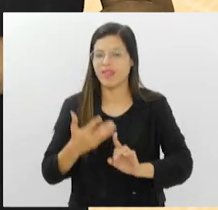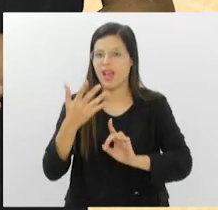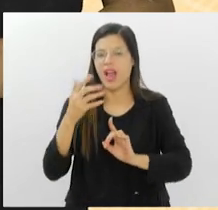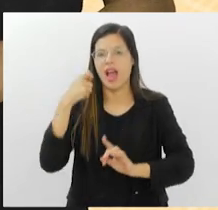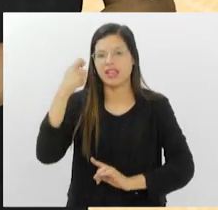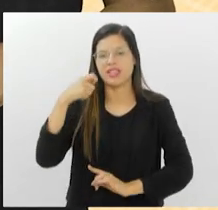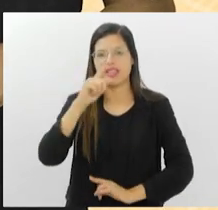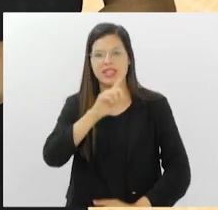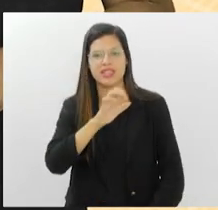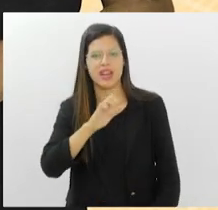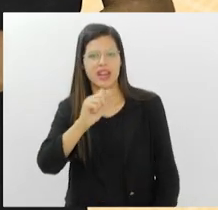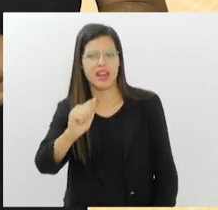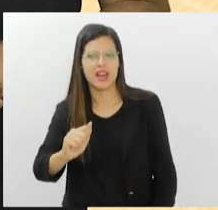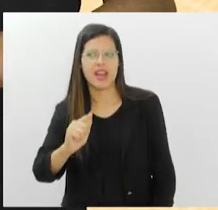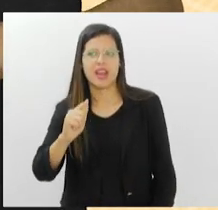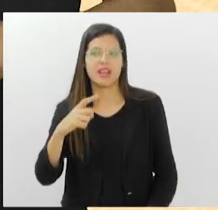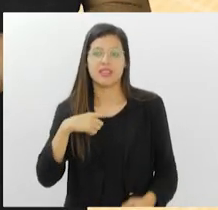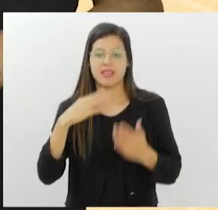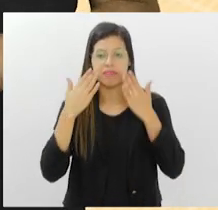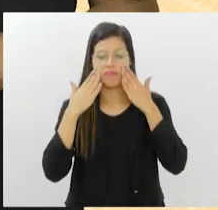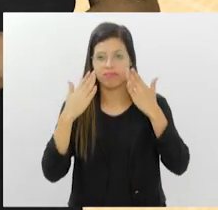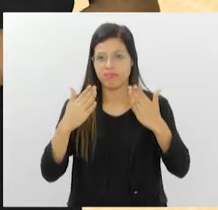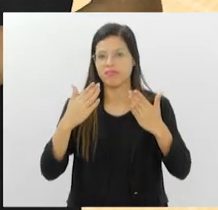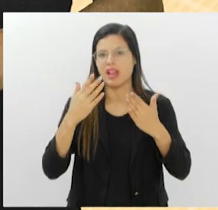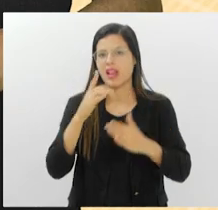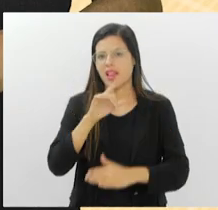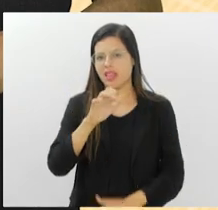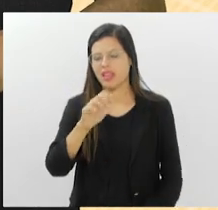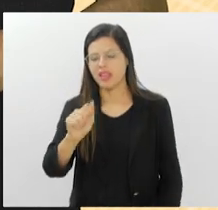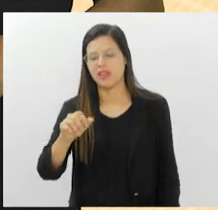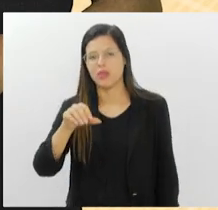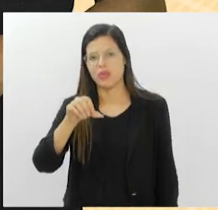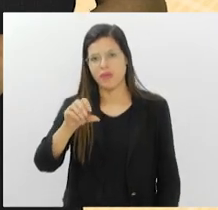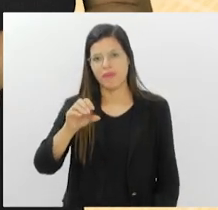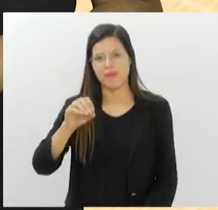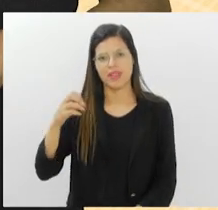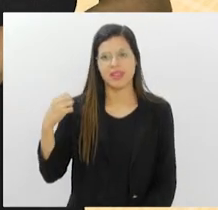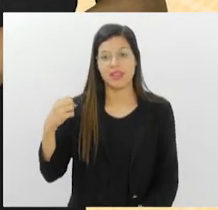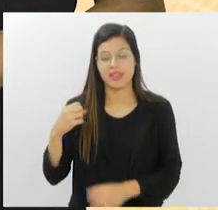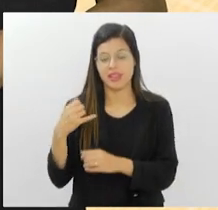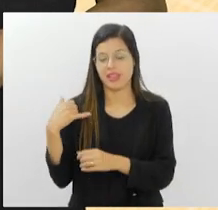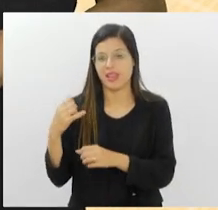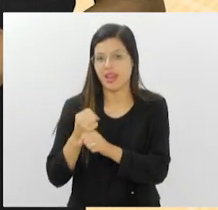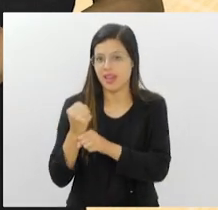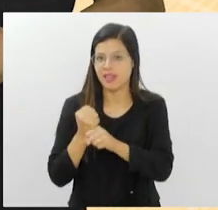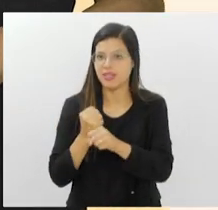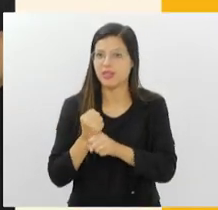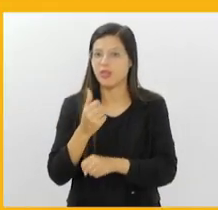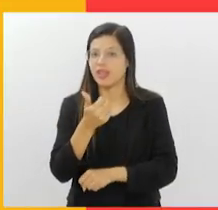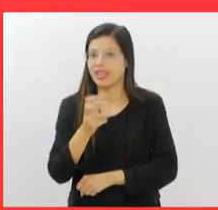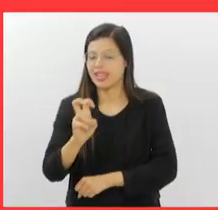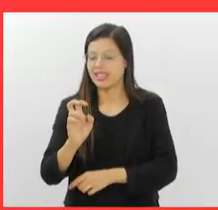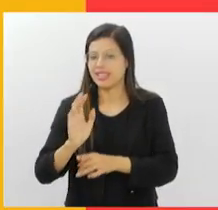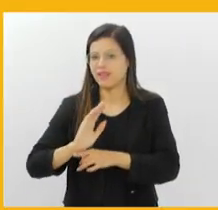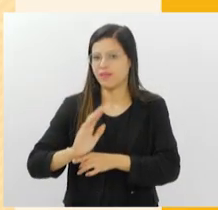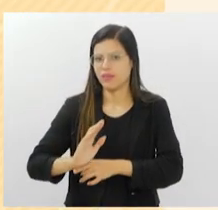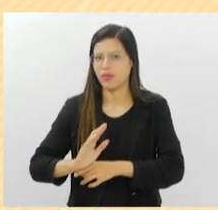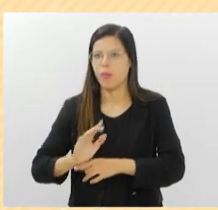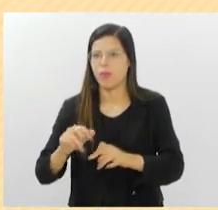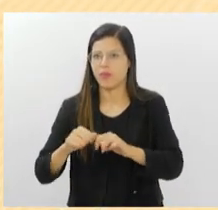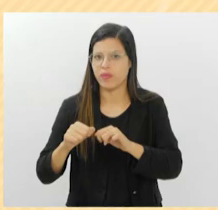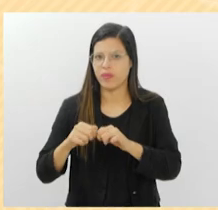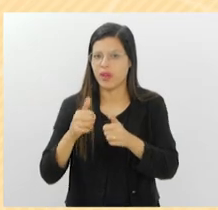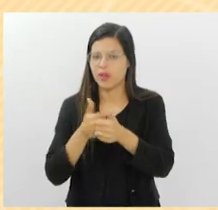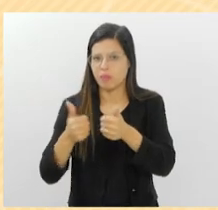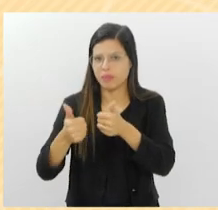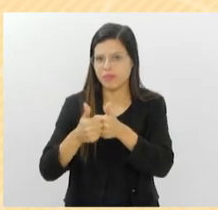Garcia com a mostra Leia Garcia 90 anos, exibindo 15 filmes protagonizados pela atriz. Com